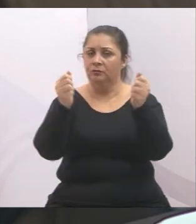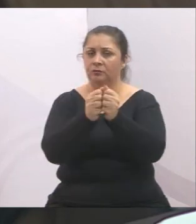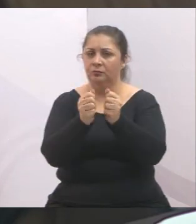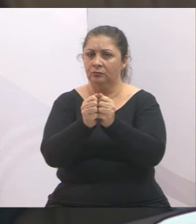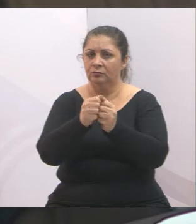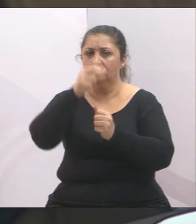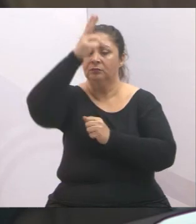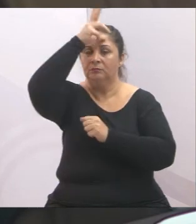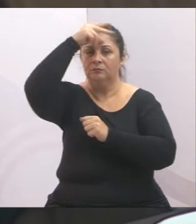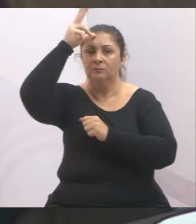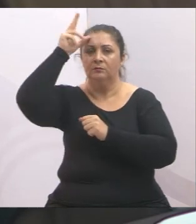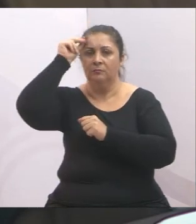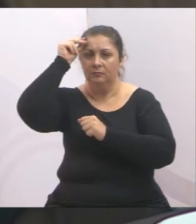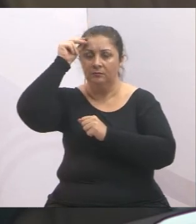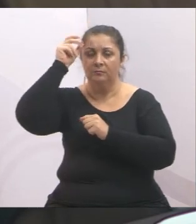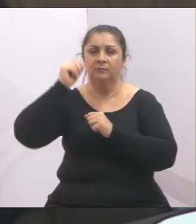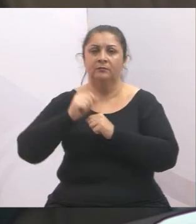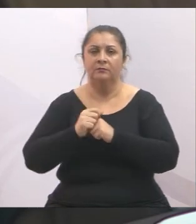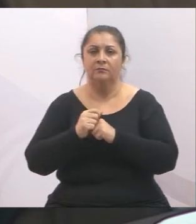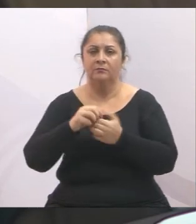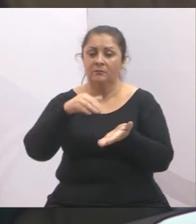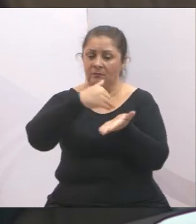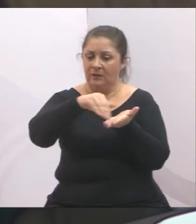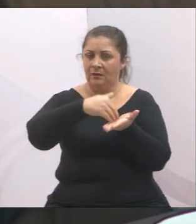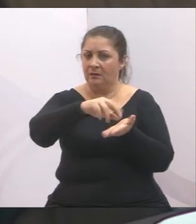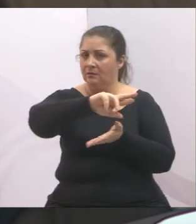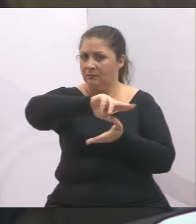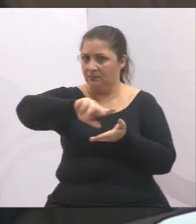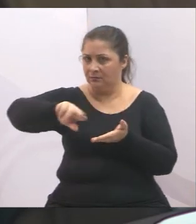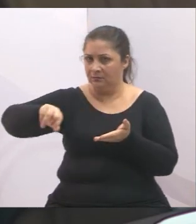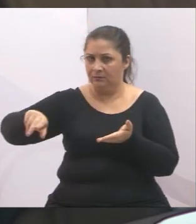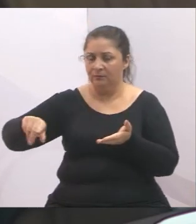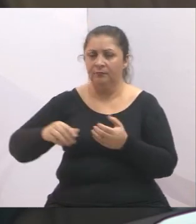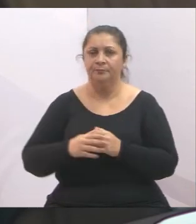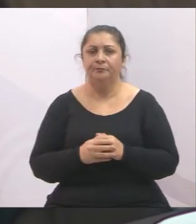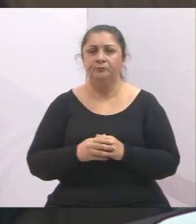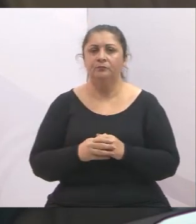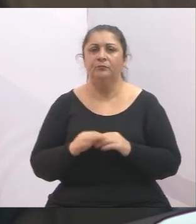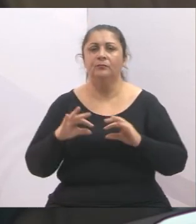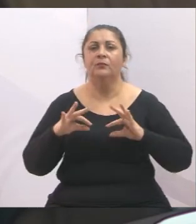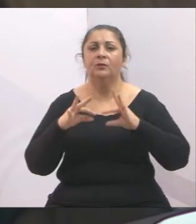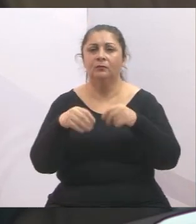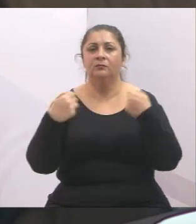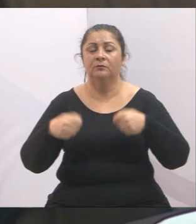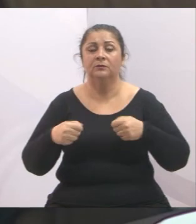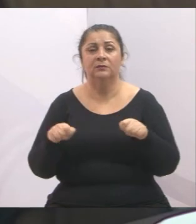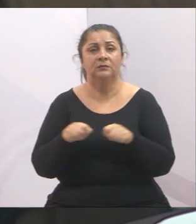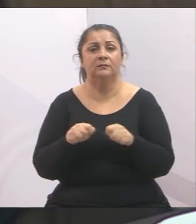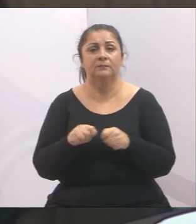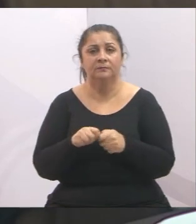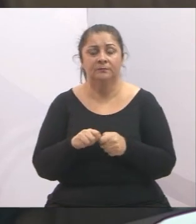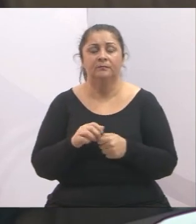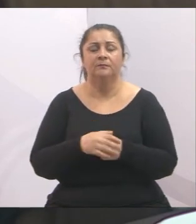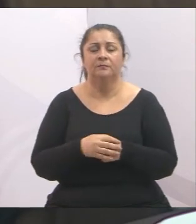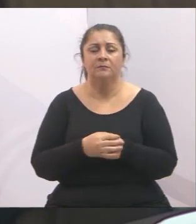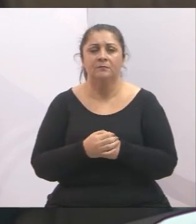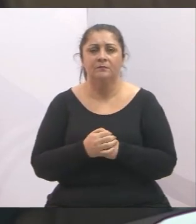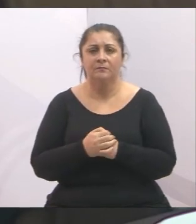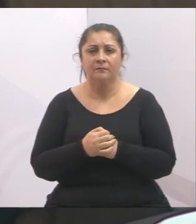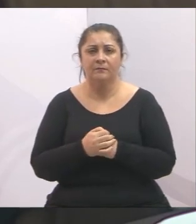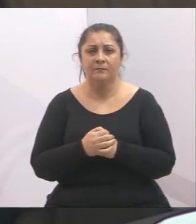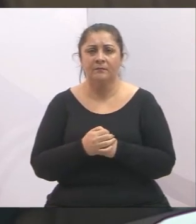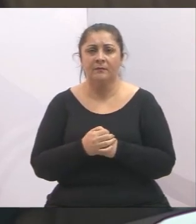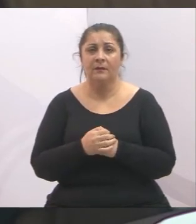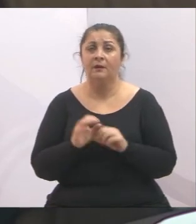Prefeitura Municipal e as secretarias afins, citados os serviços aqui prestados de necessidade desses condomínios,